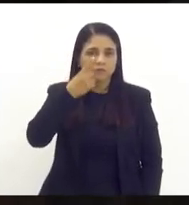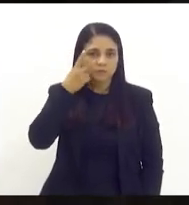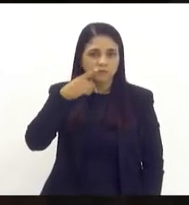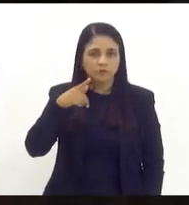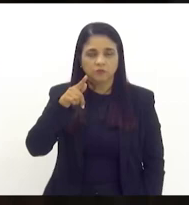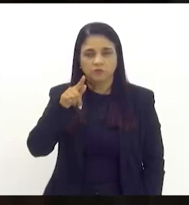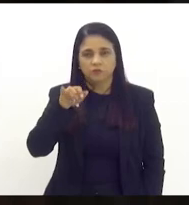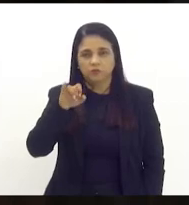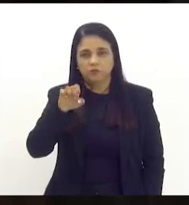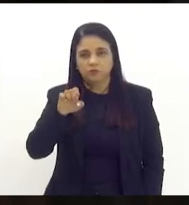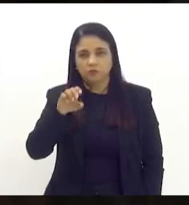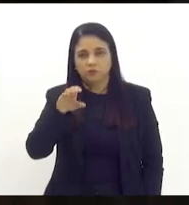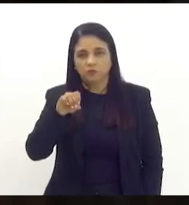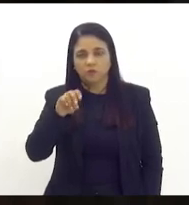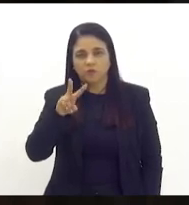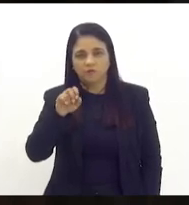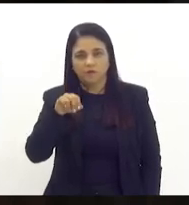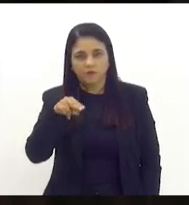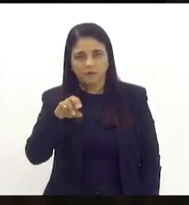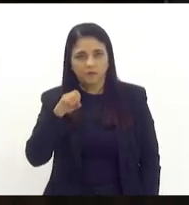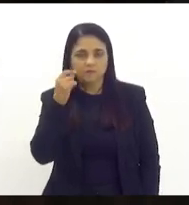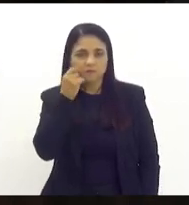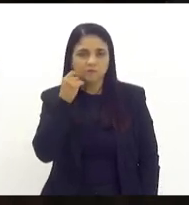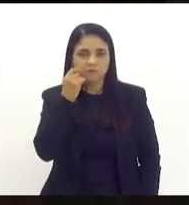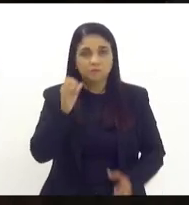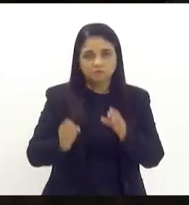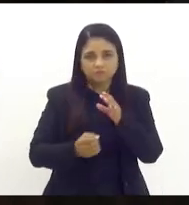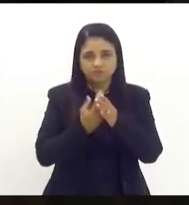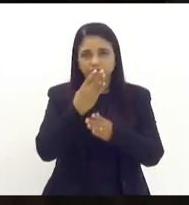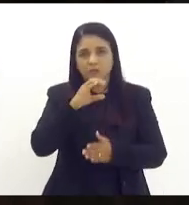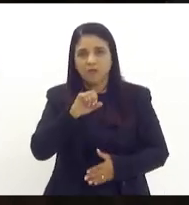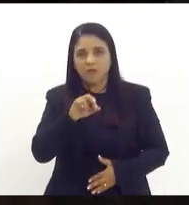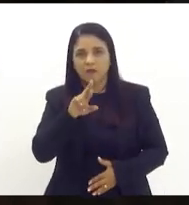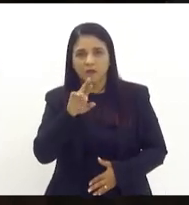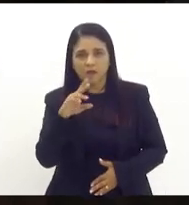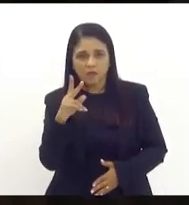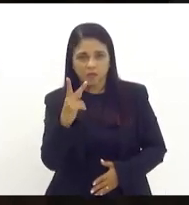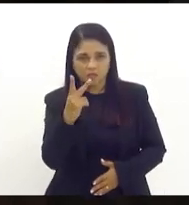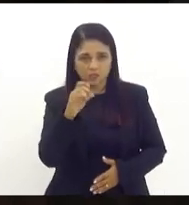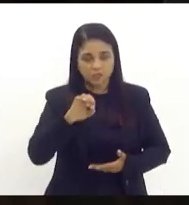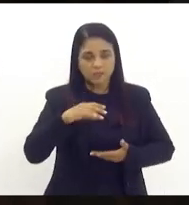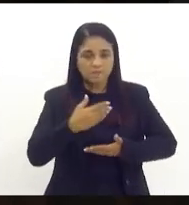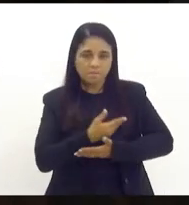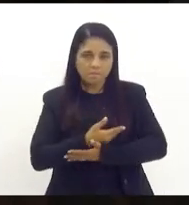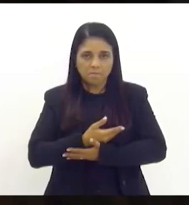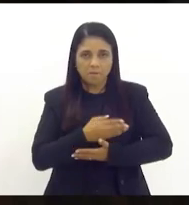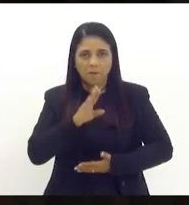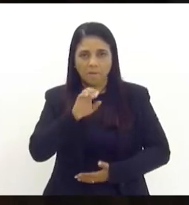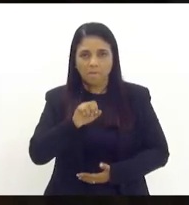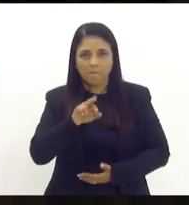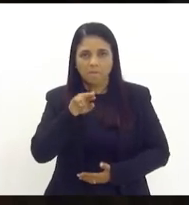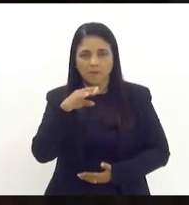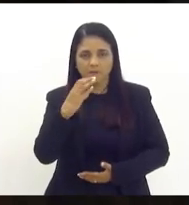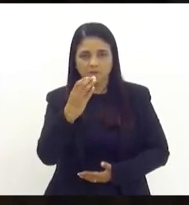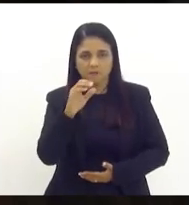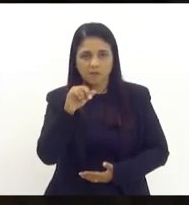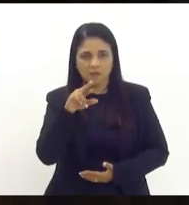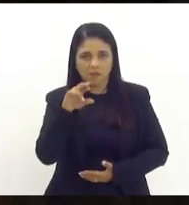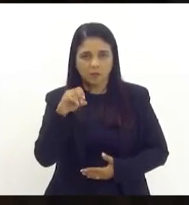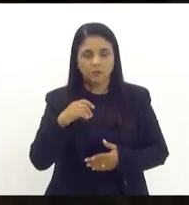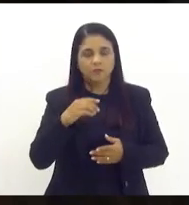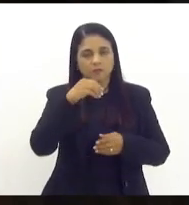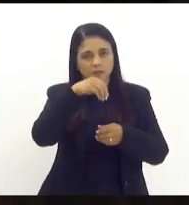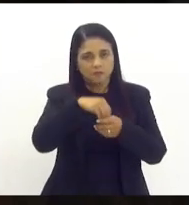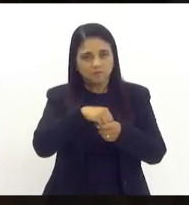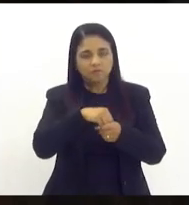que determina a instalação de creches e berçários nas unidades do Degas da polícia